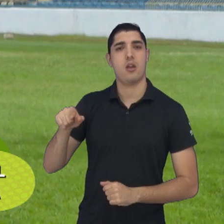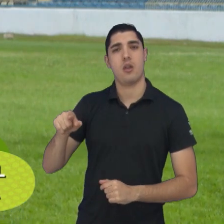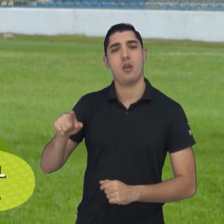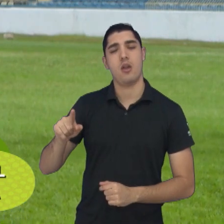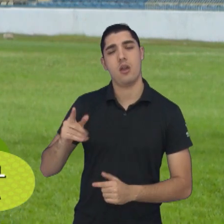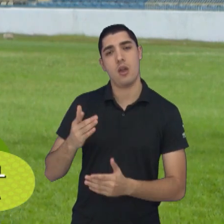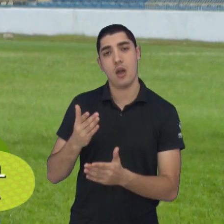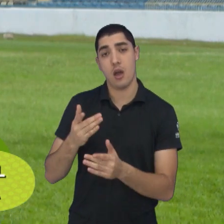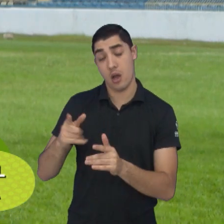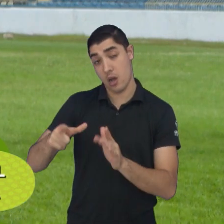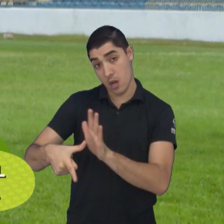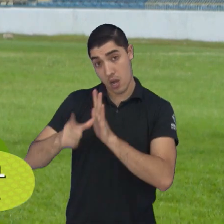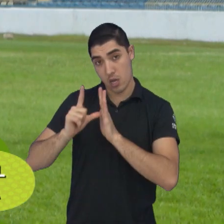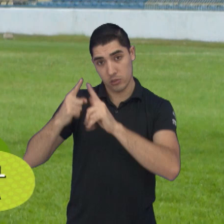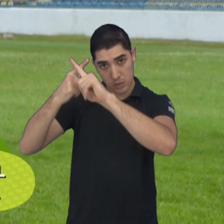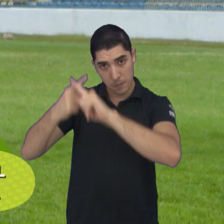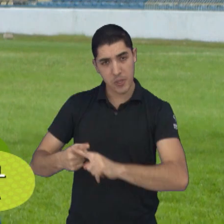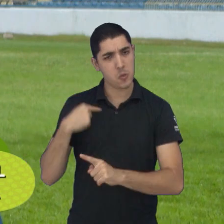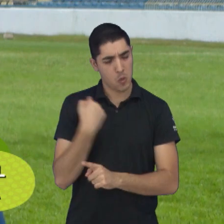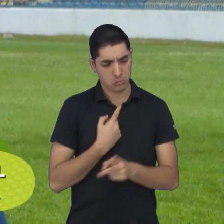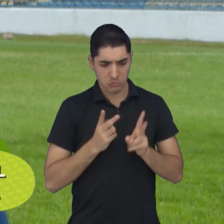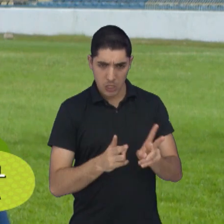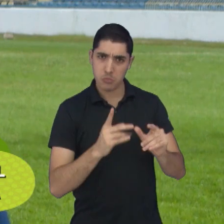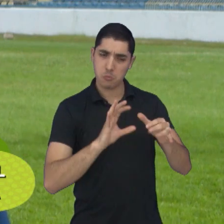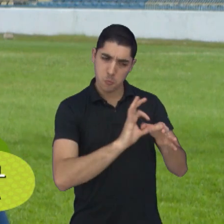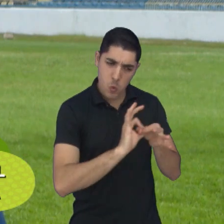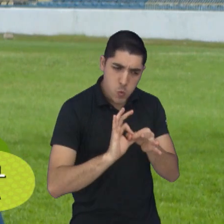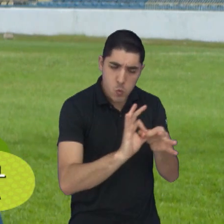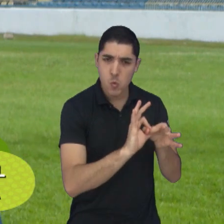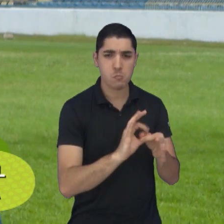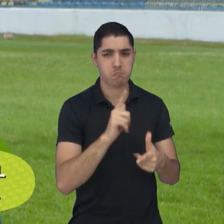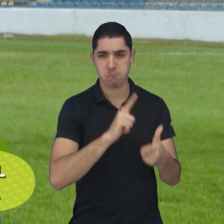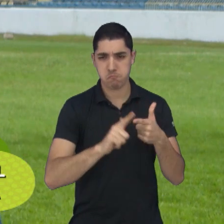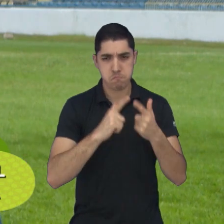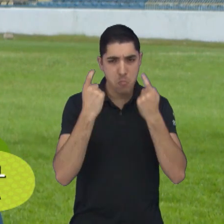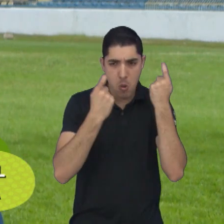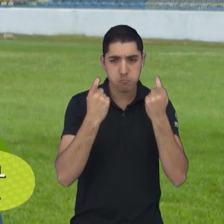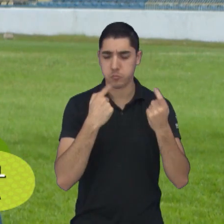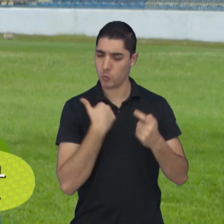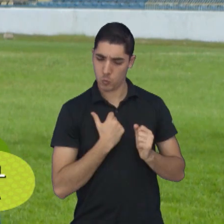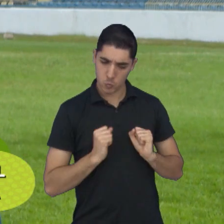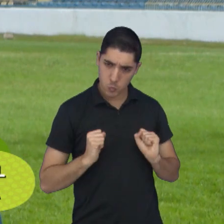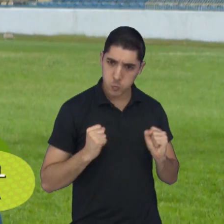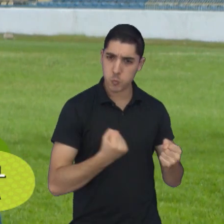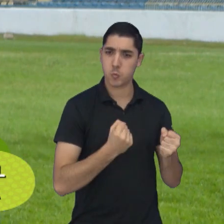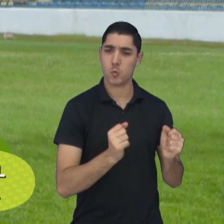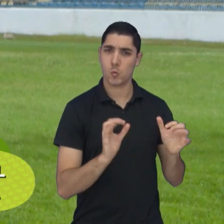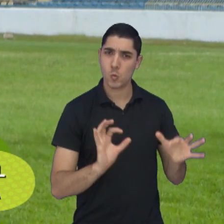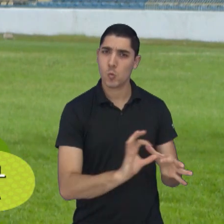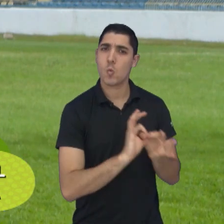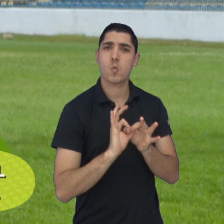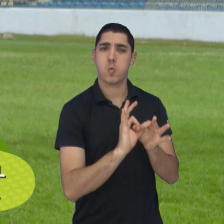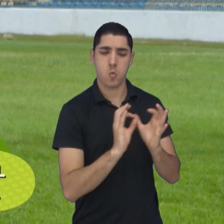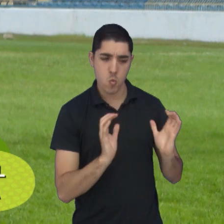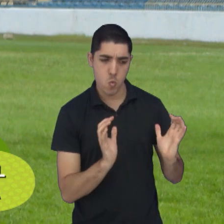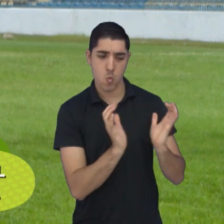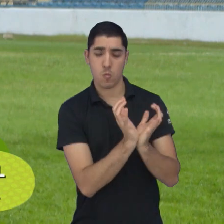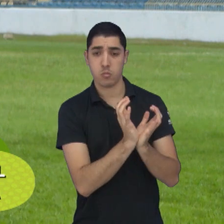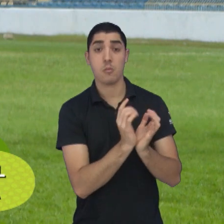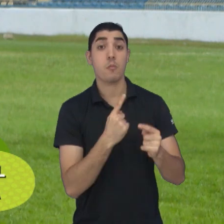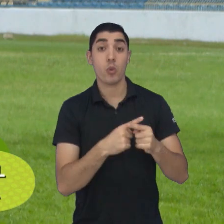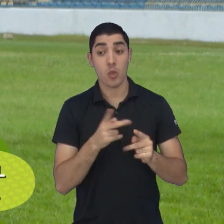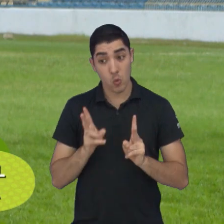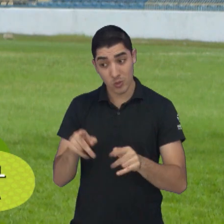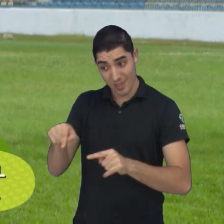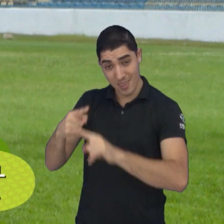se manteve muito unido, independente do que acontecesse, a gente estávamos fechados, né? Para que essa sequência